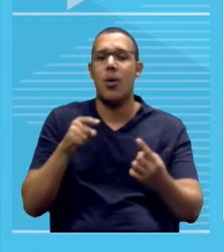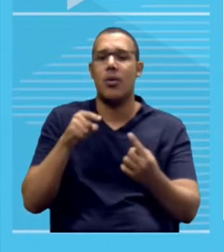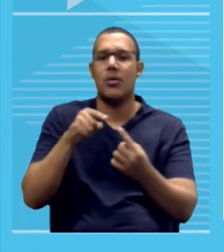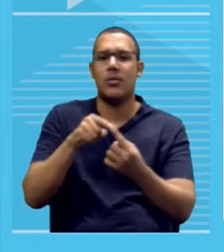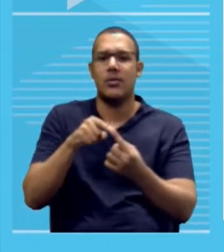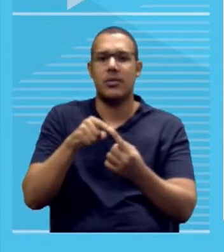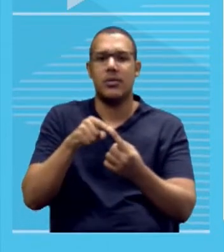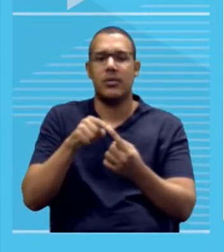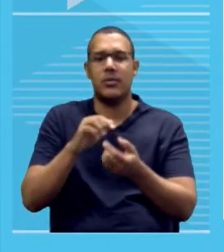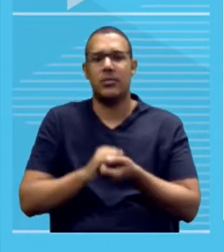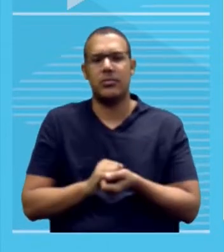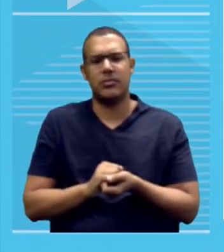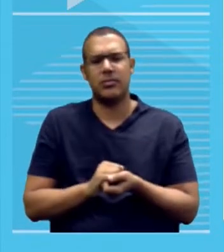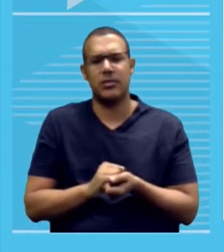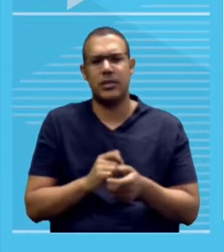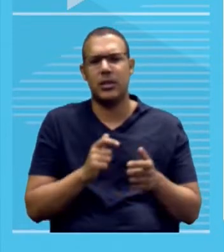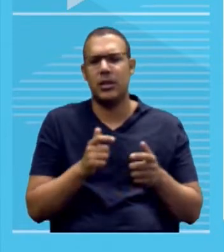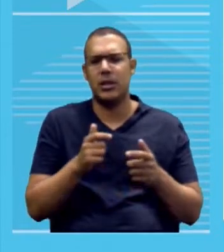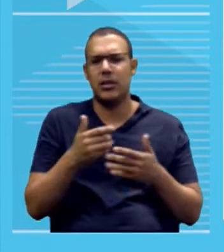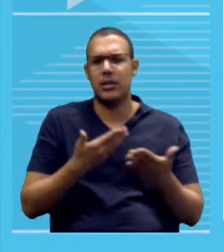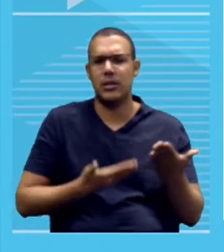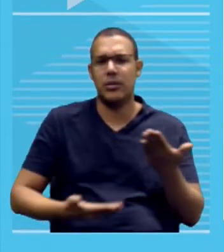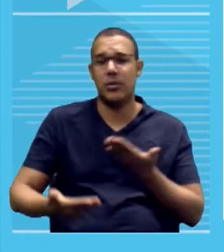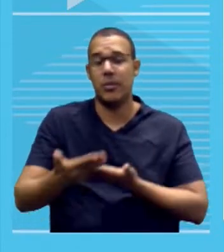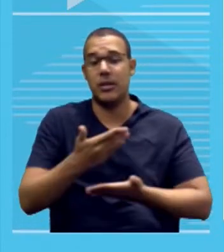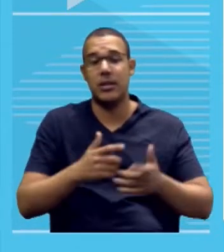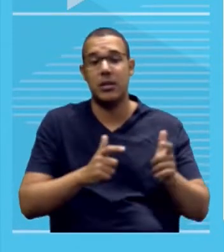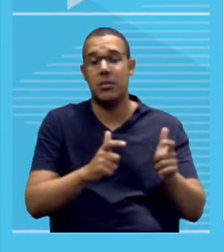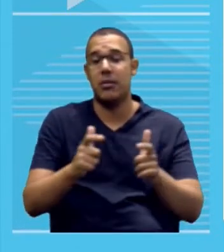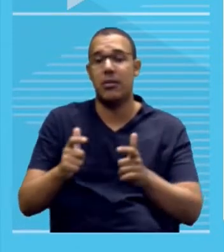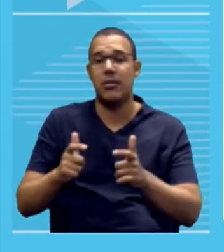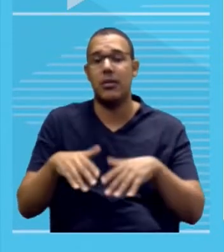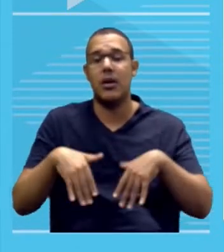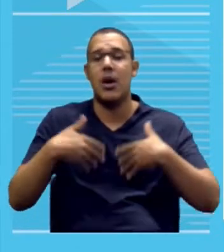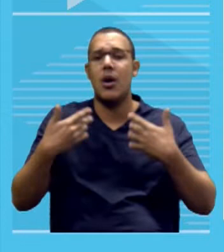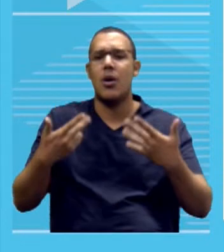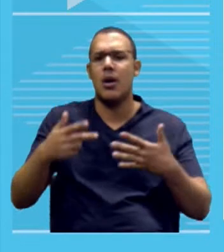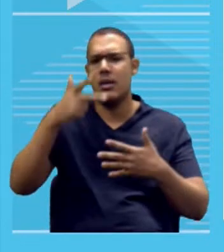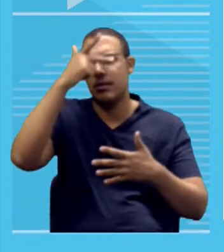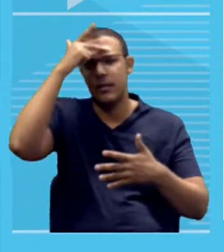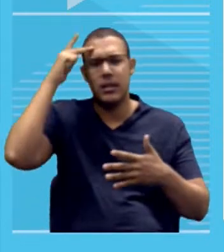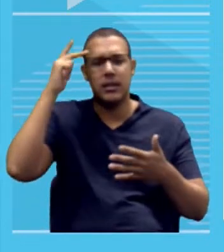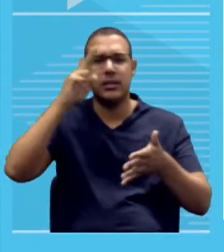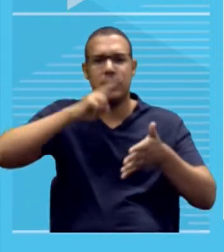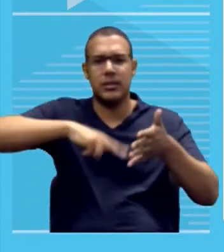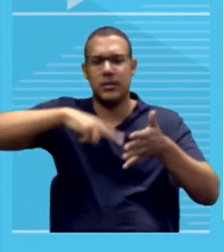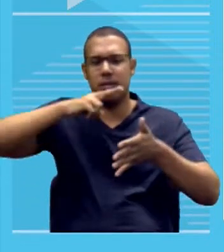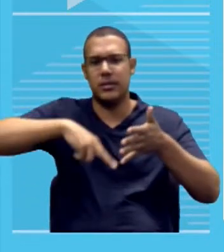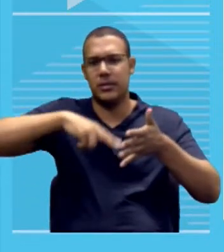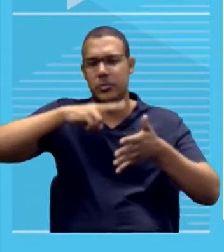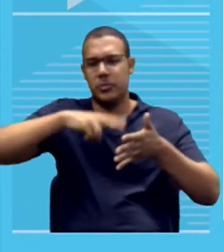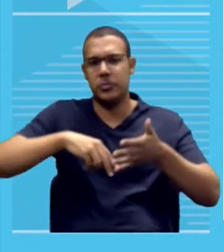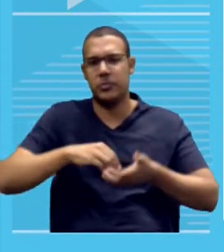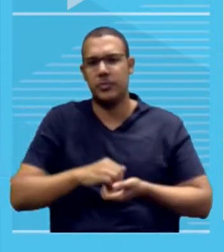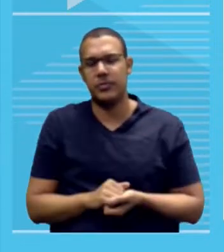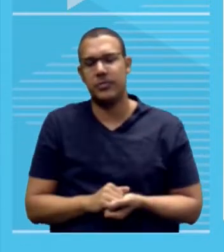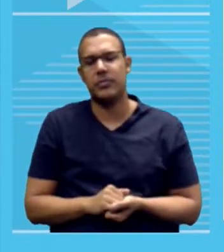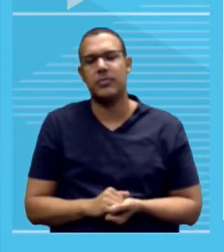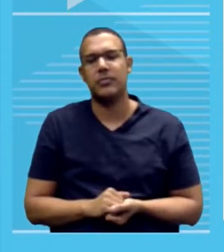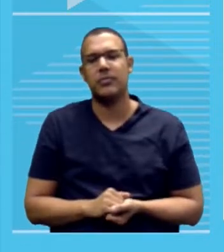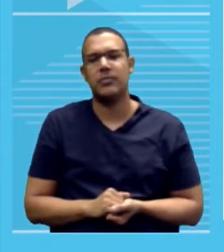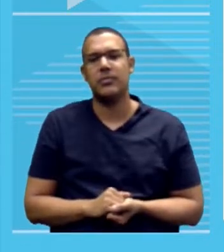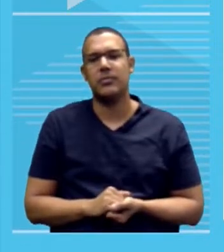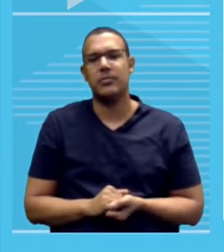circulando em quais ambientes com quais leitores em qual audiência prevista